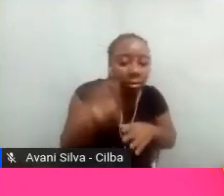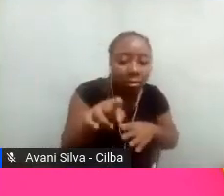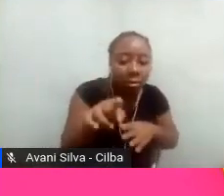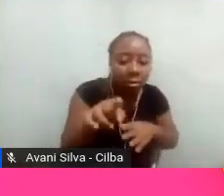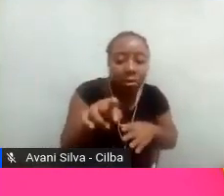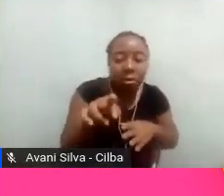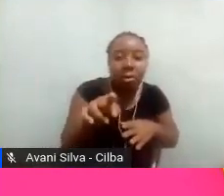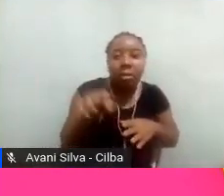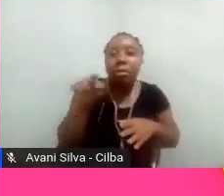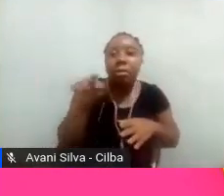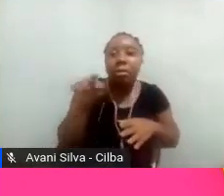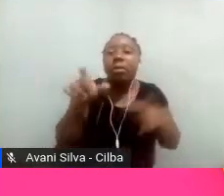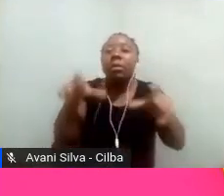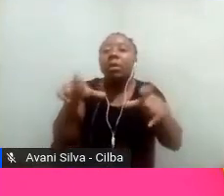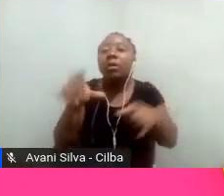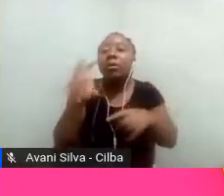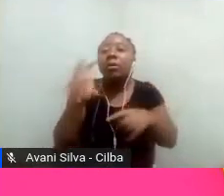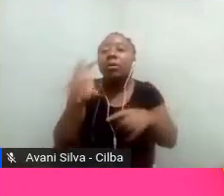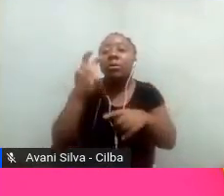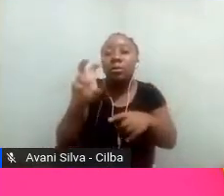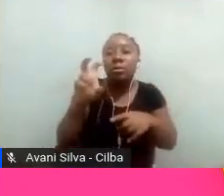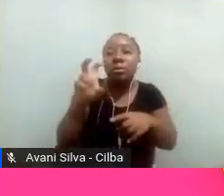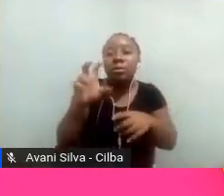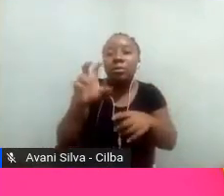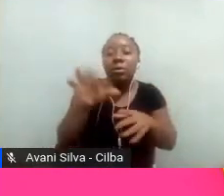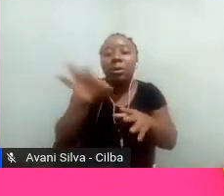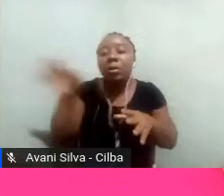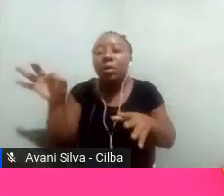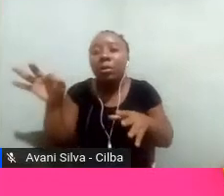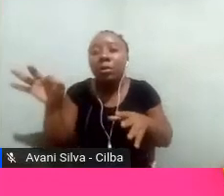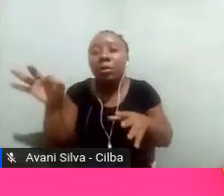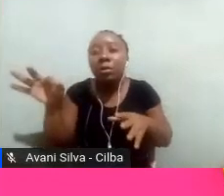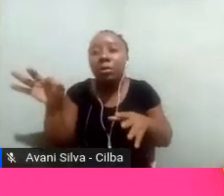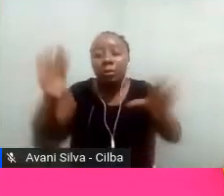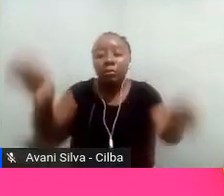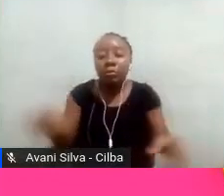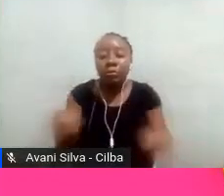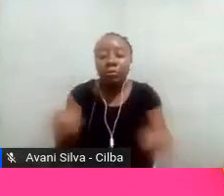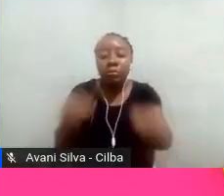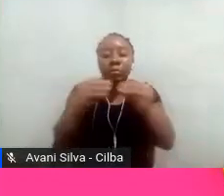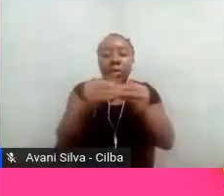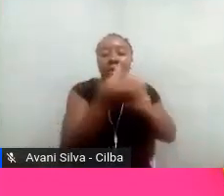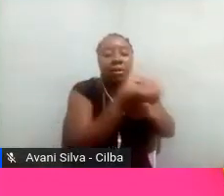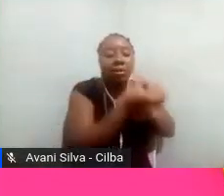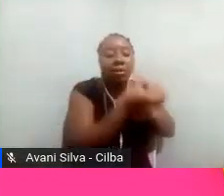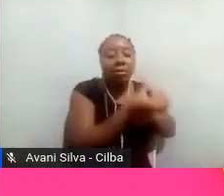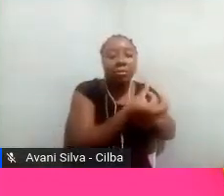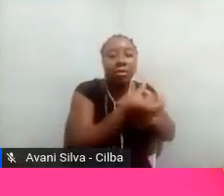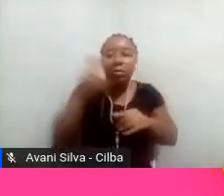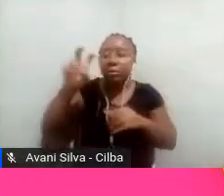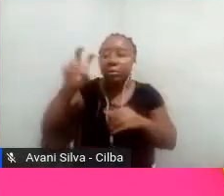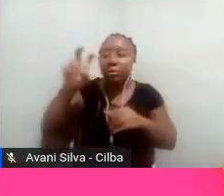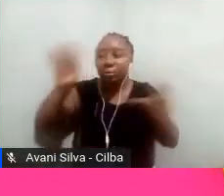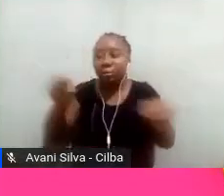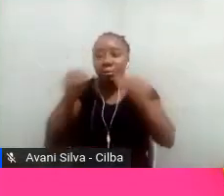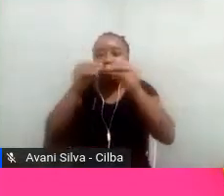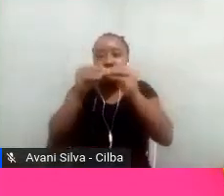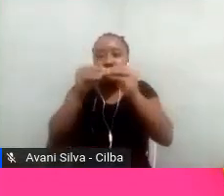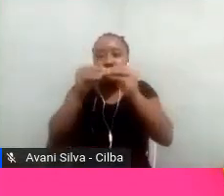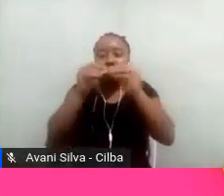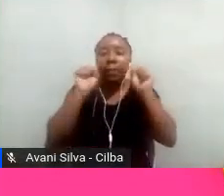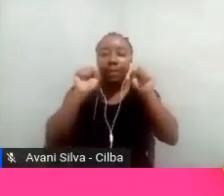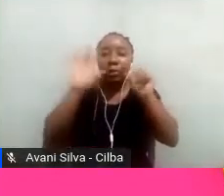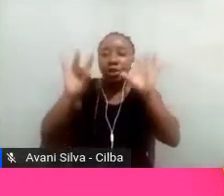5, é esse aqui do lado. Então, se eu juntar 6 e 5, eu posso colar o